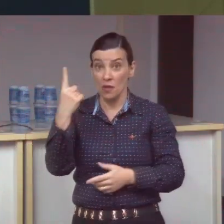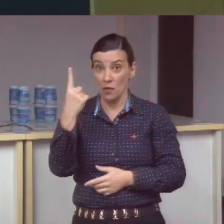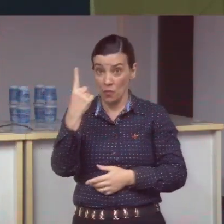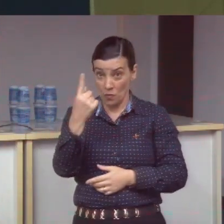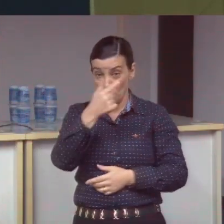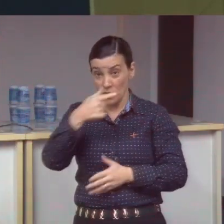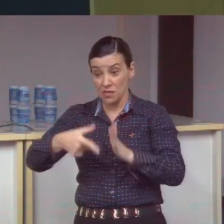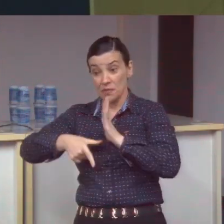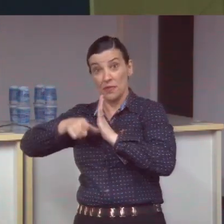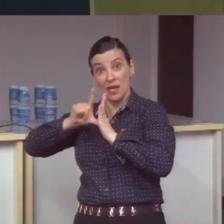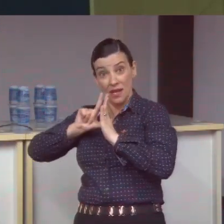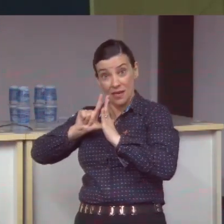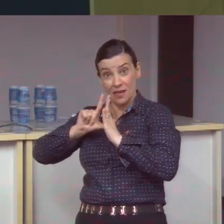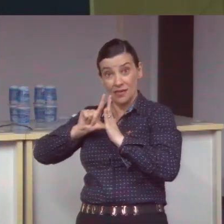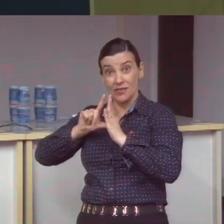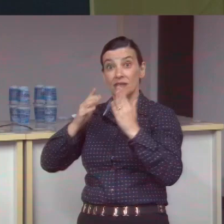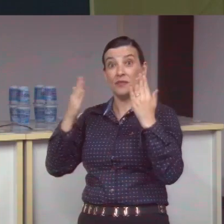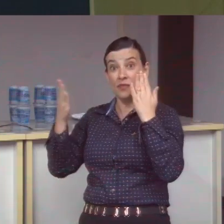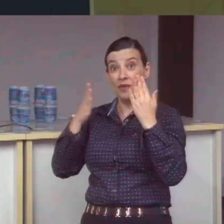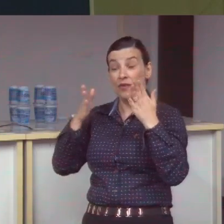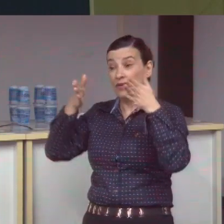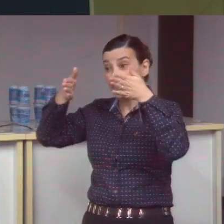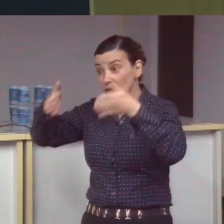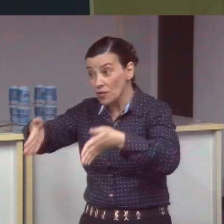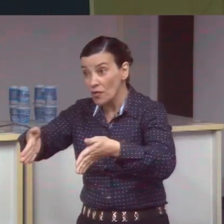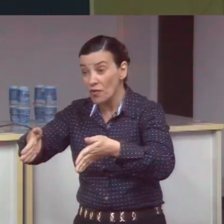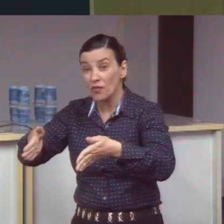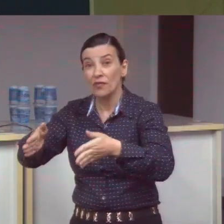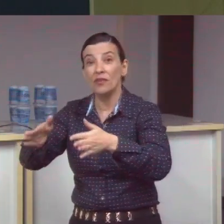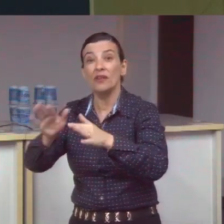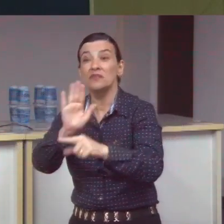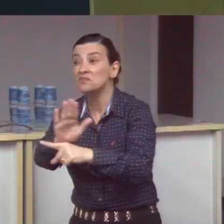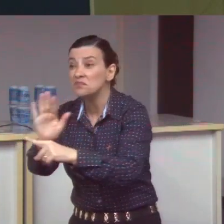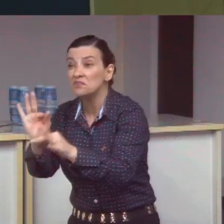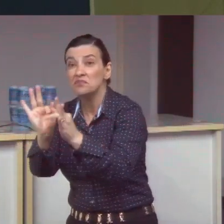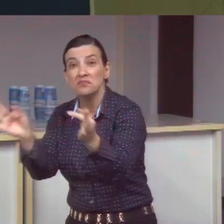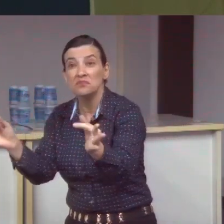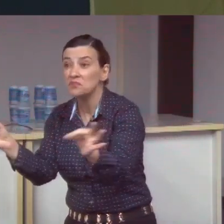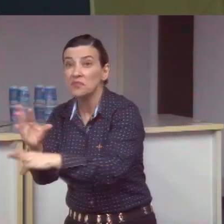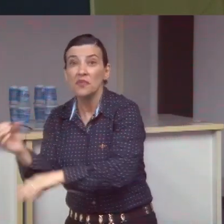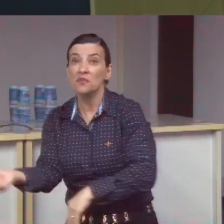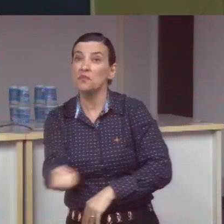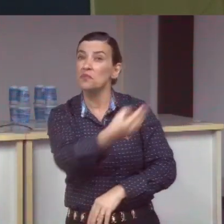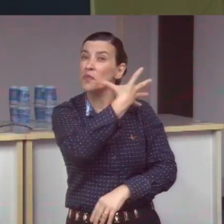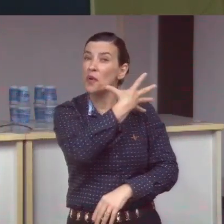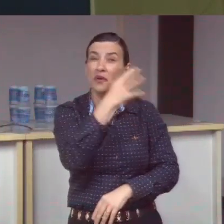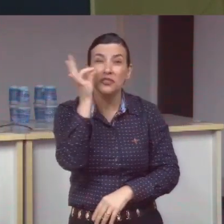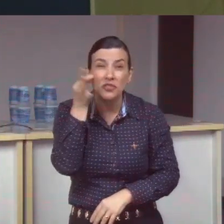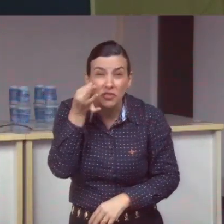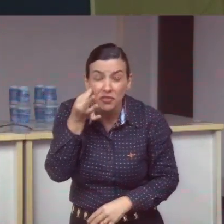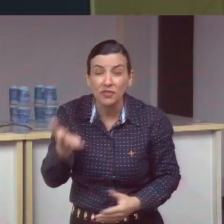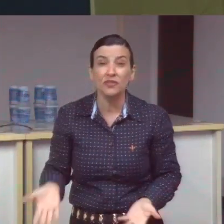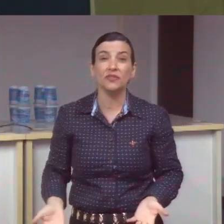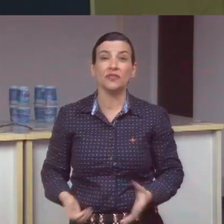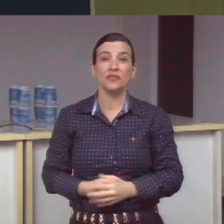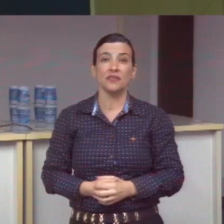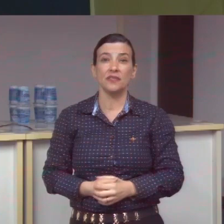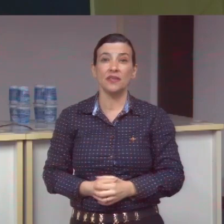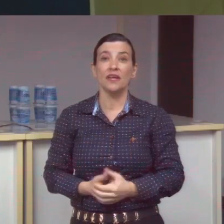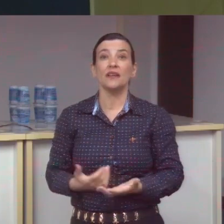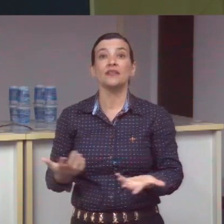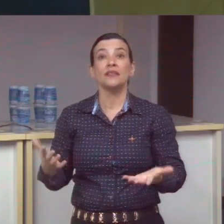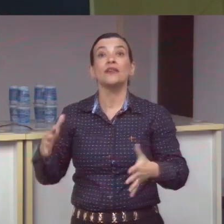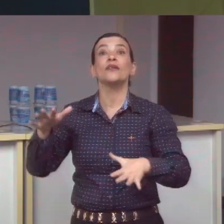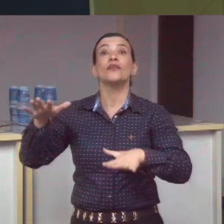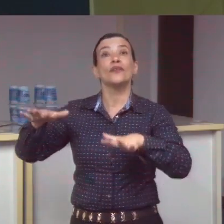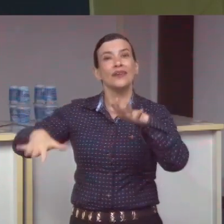Os profissionais foram embora, né? E essa coisa de um desastre ser vitrine para alguns